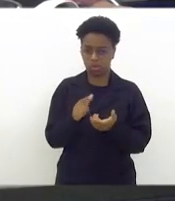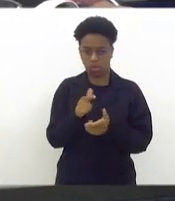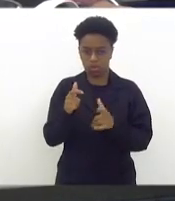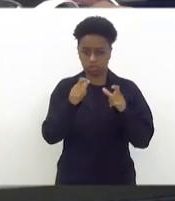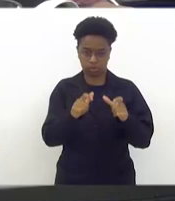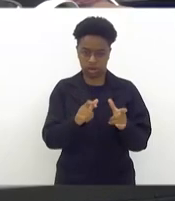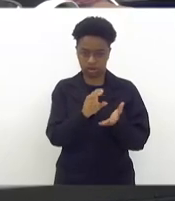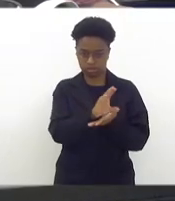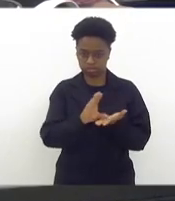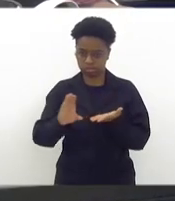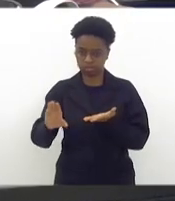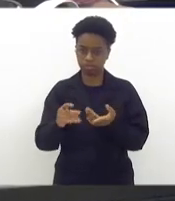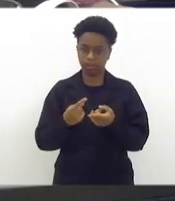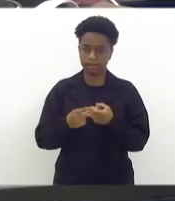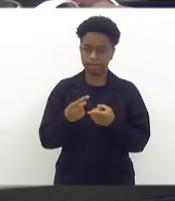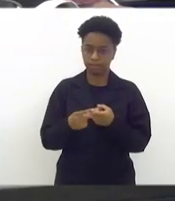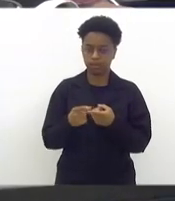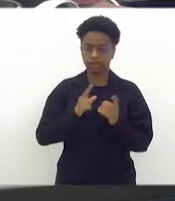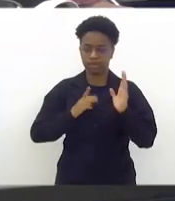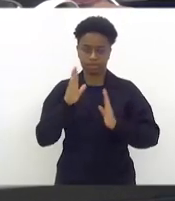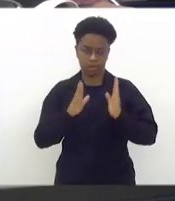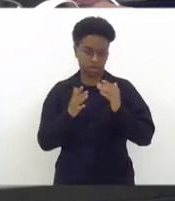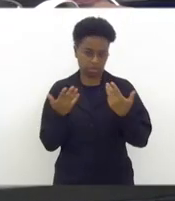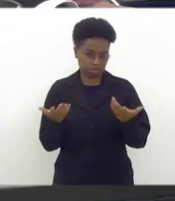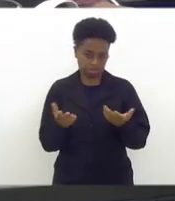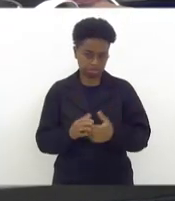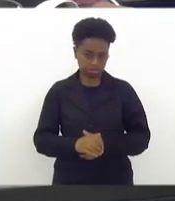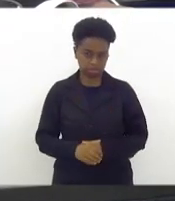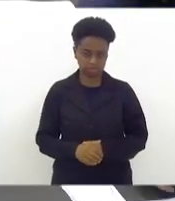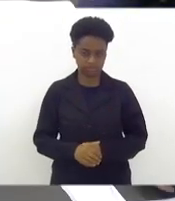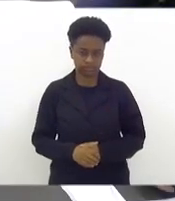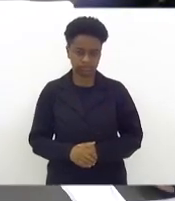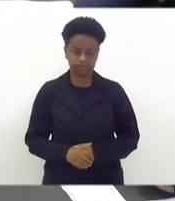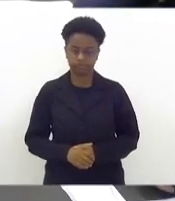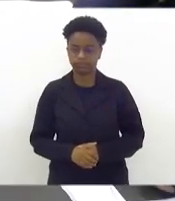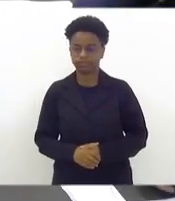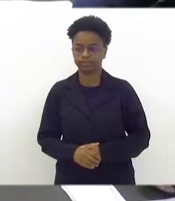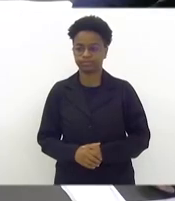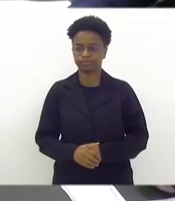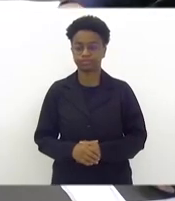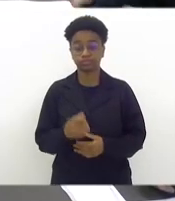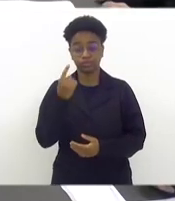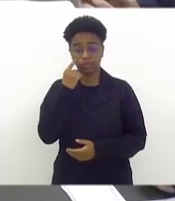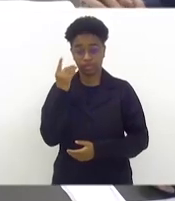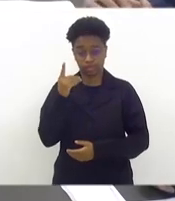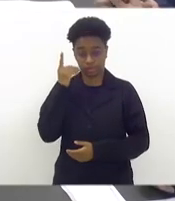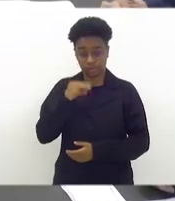especial, ou a partir de um determinado prazo? Olha só, deputado Carlos Mink,